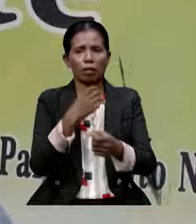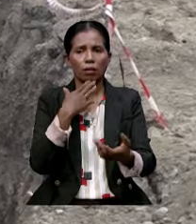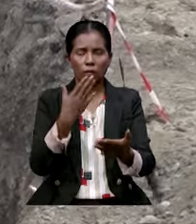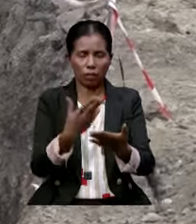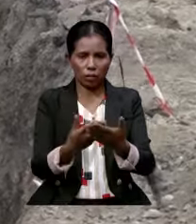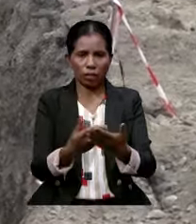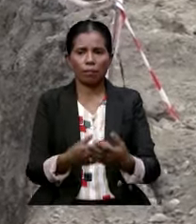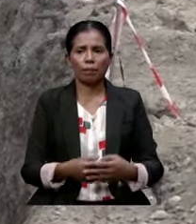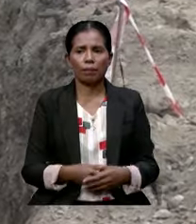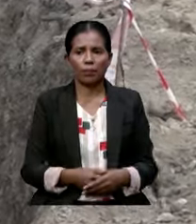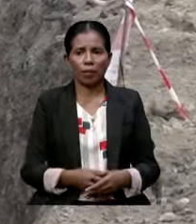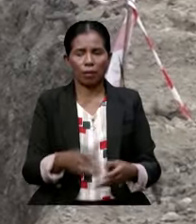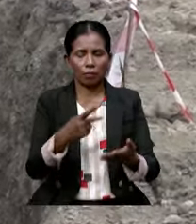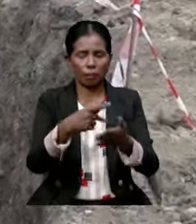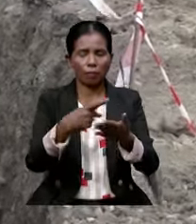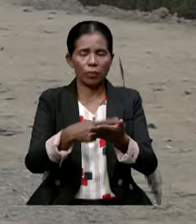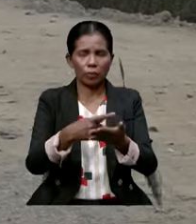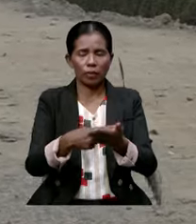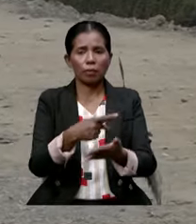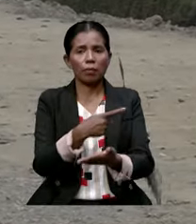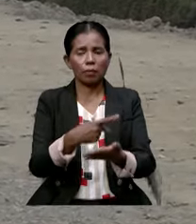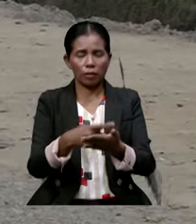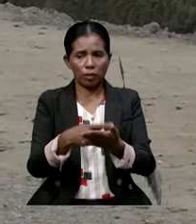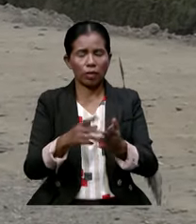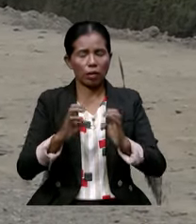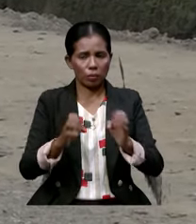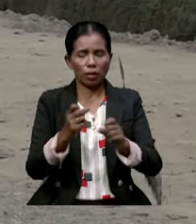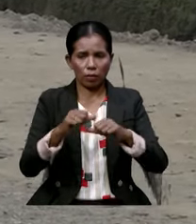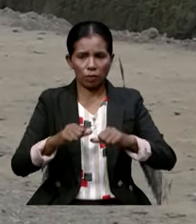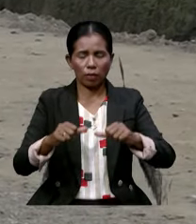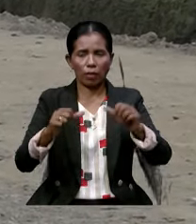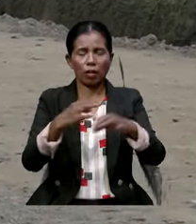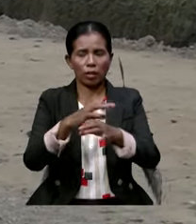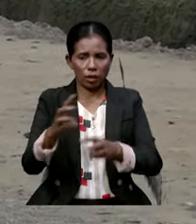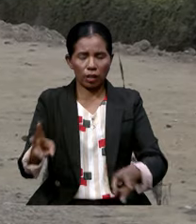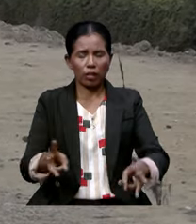media. Projeto emergência na beira da UNE, Lauhela Macanesan, reabilitação na